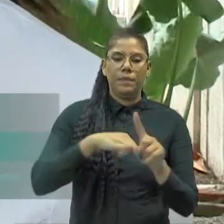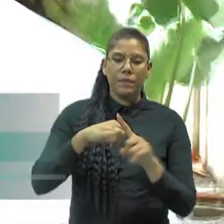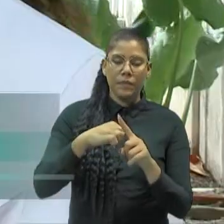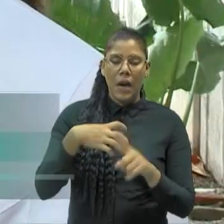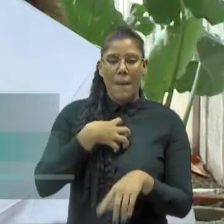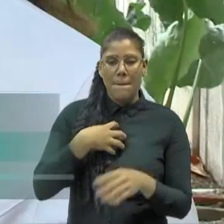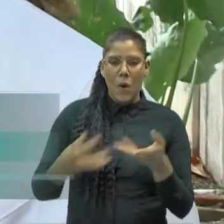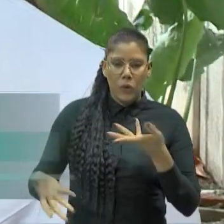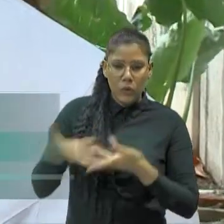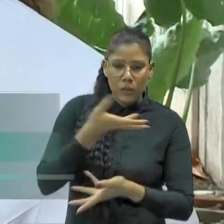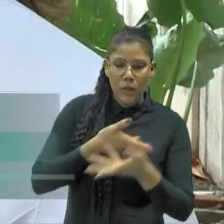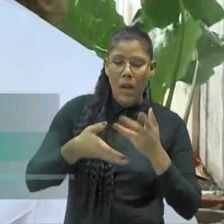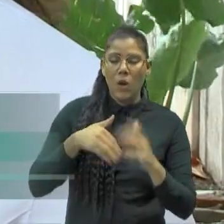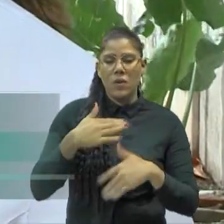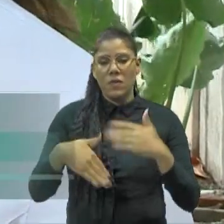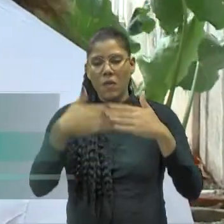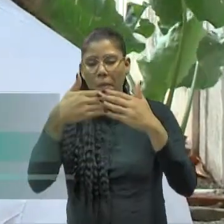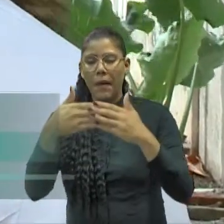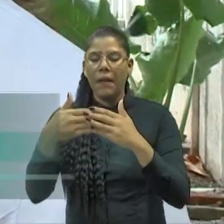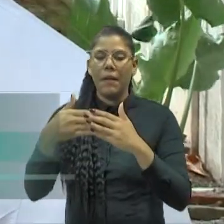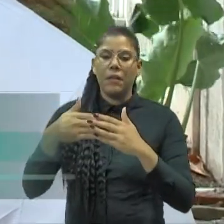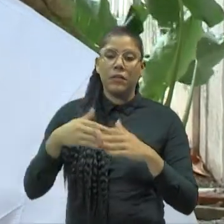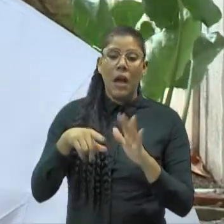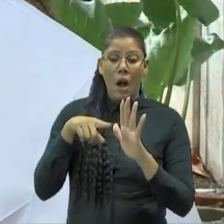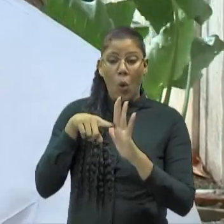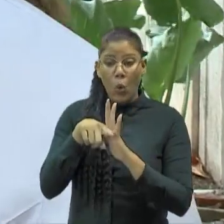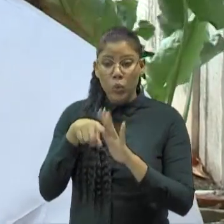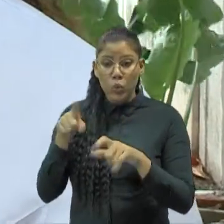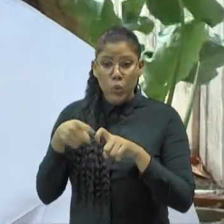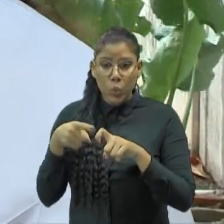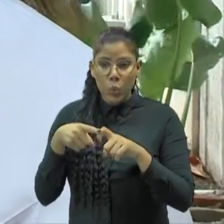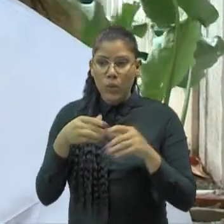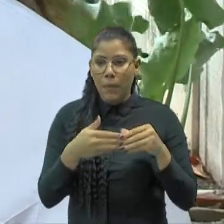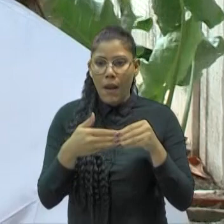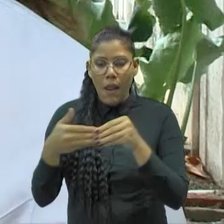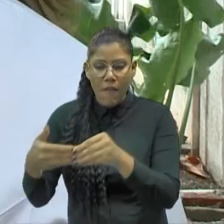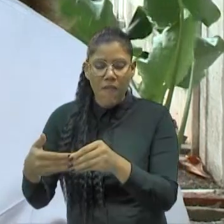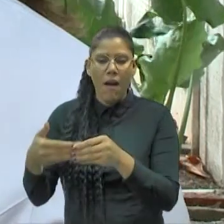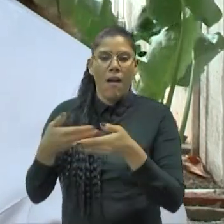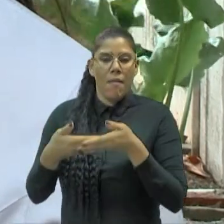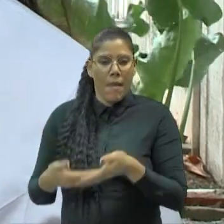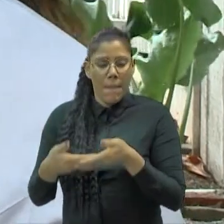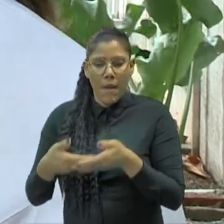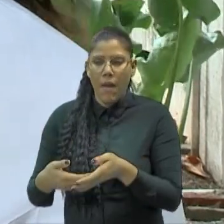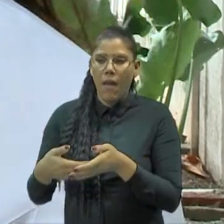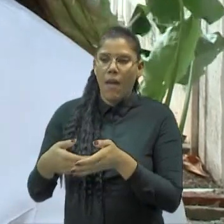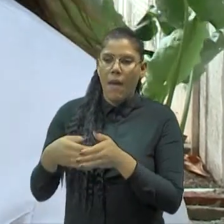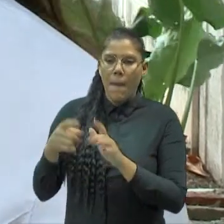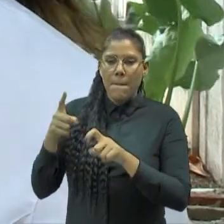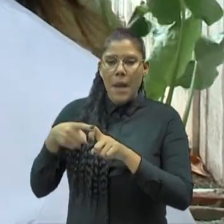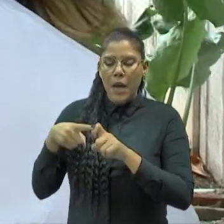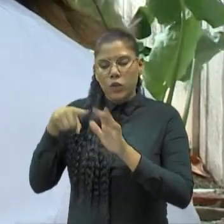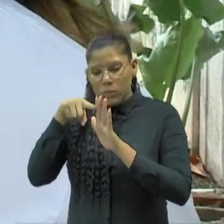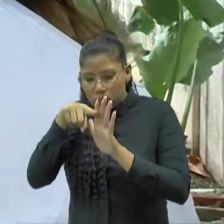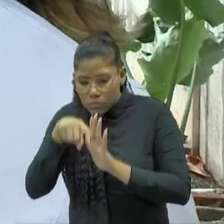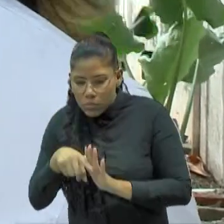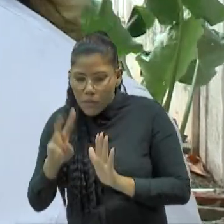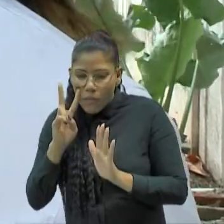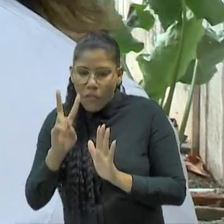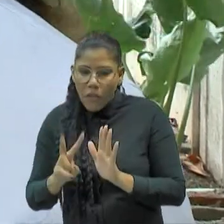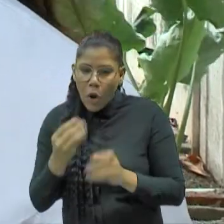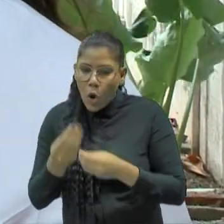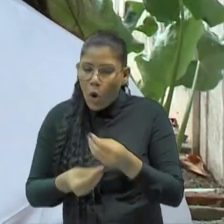crescimento, as consultas periódicas da criança no posto para a gente poder, né, ter um olhar em relação ao crescimento e desenvolvimento